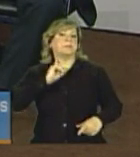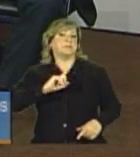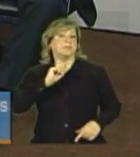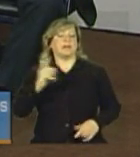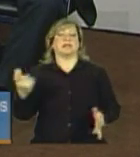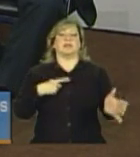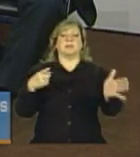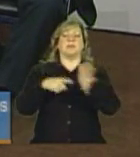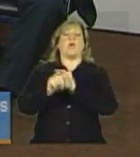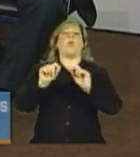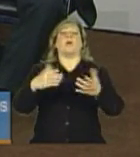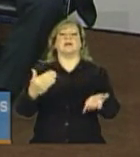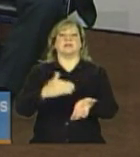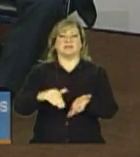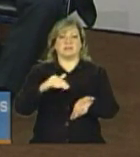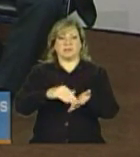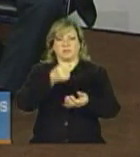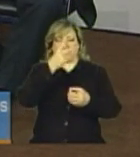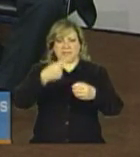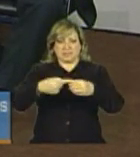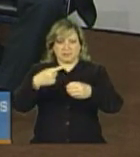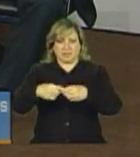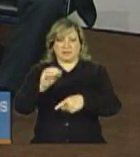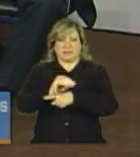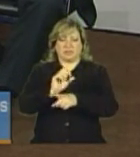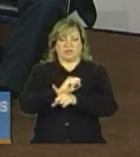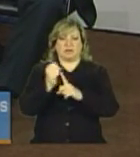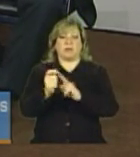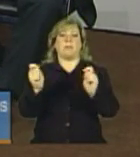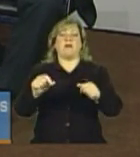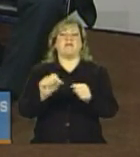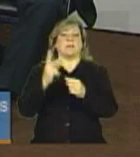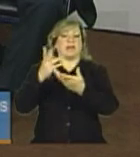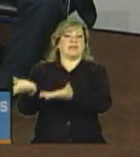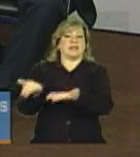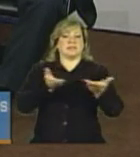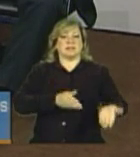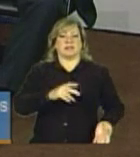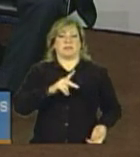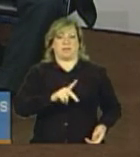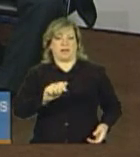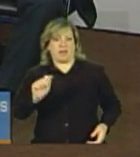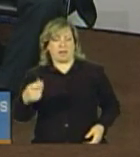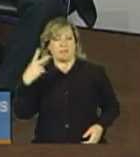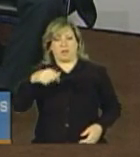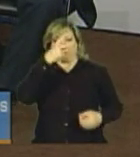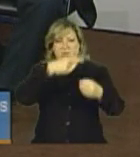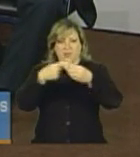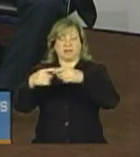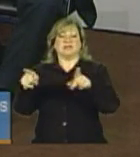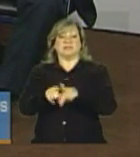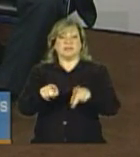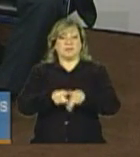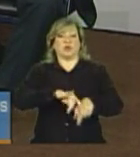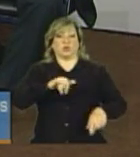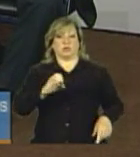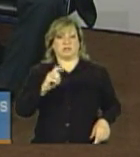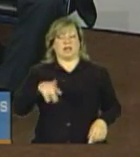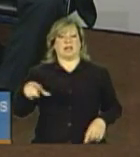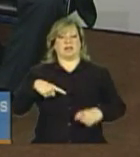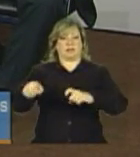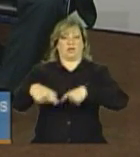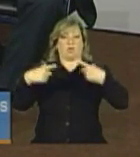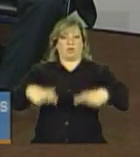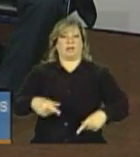o que a Secretaria Municipal de Assistência Social pode fazer para trazer o PA para os municípios? E nessa mesma linha, o José Eustáquio, que é agricultor de